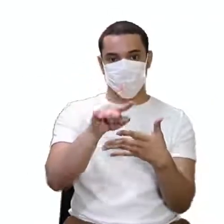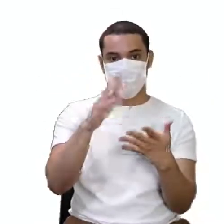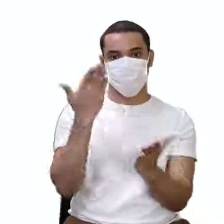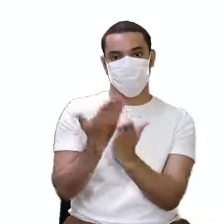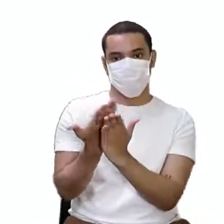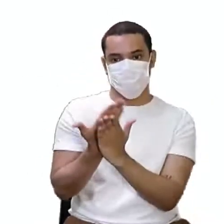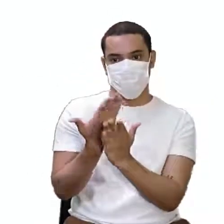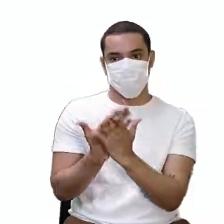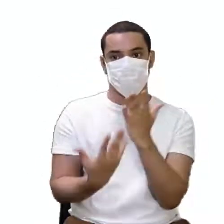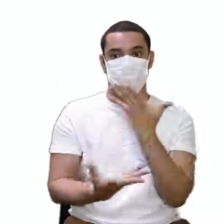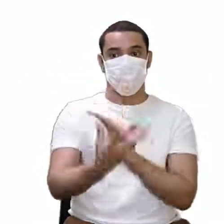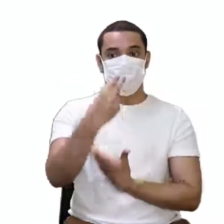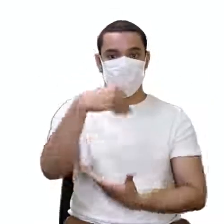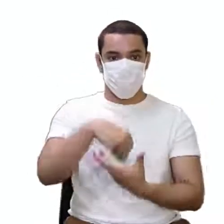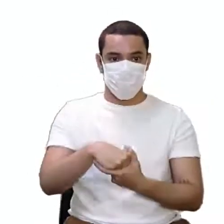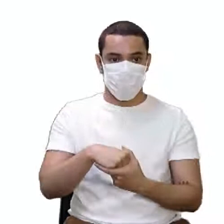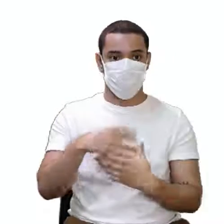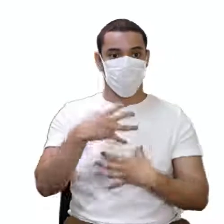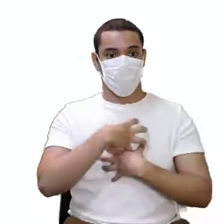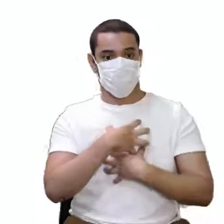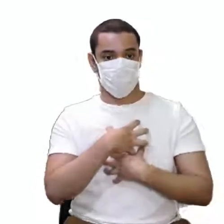estudos morfológicos,